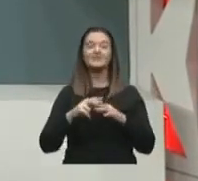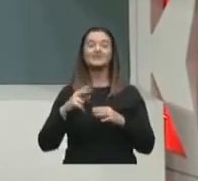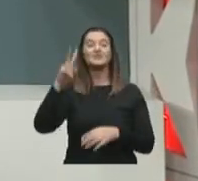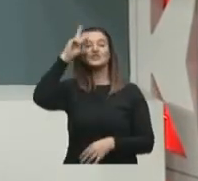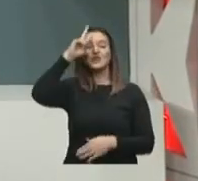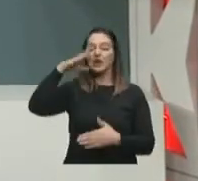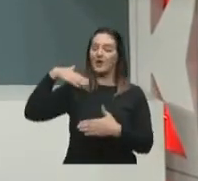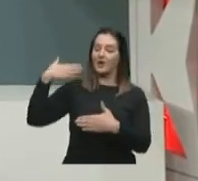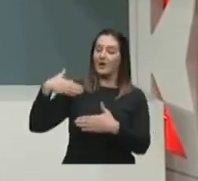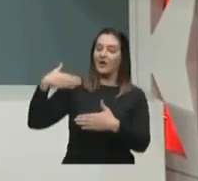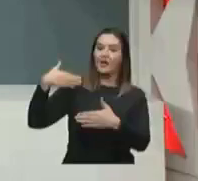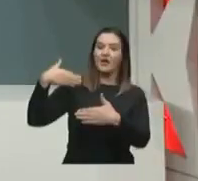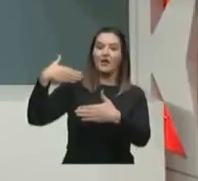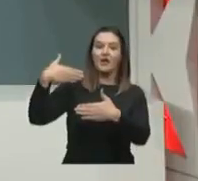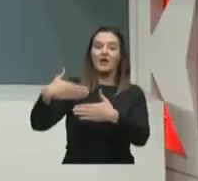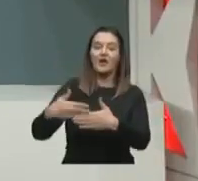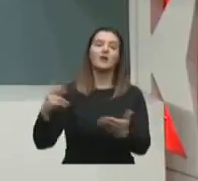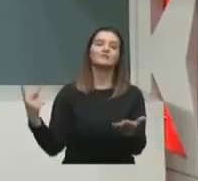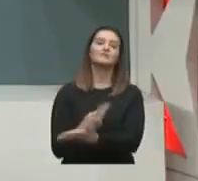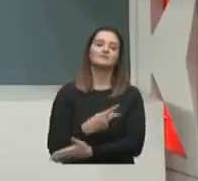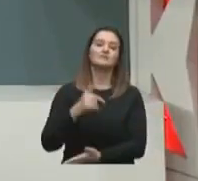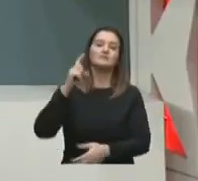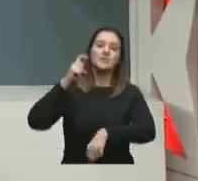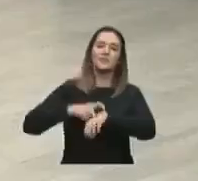Deus. Chegou o grande dia.